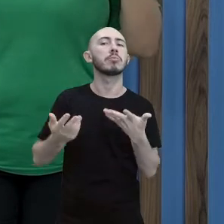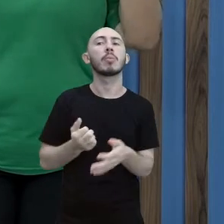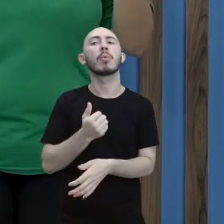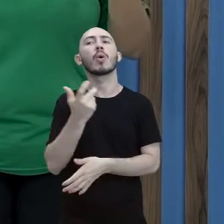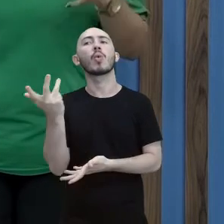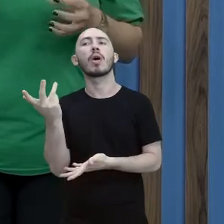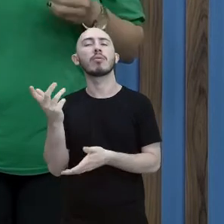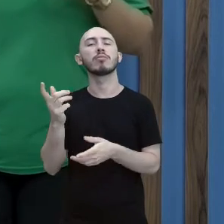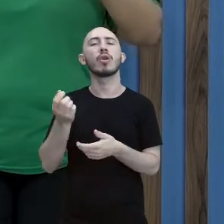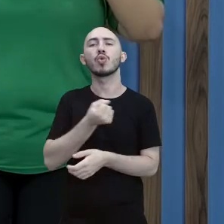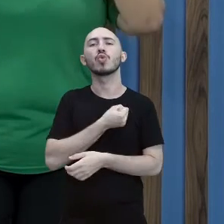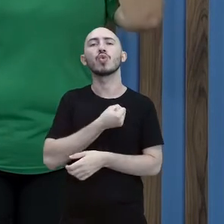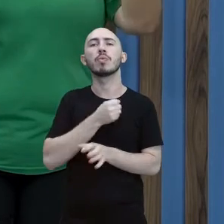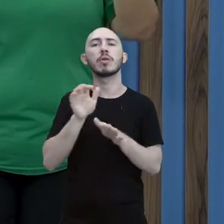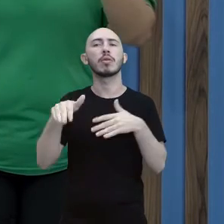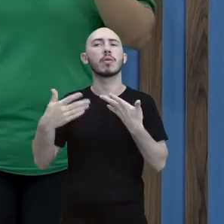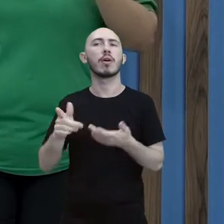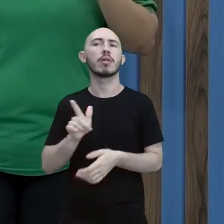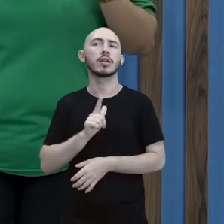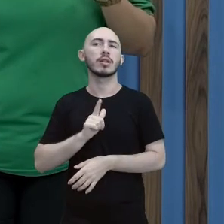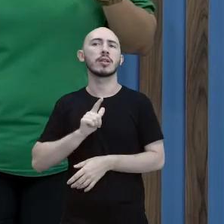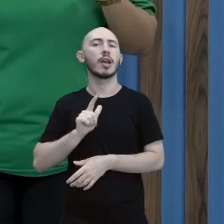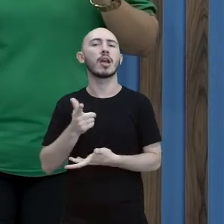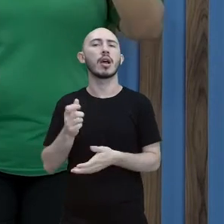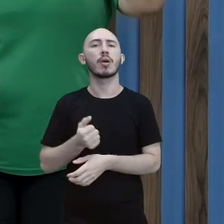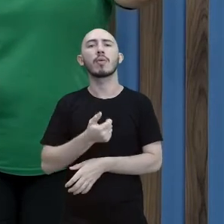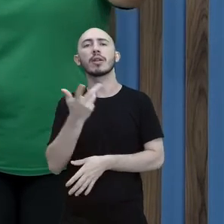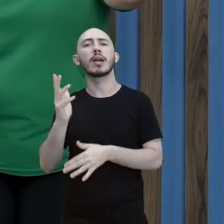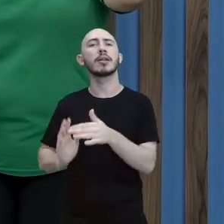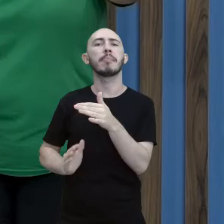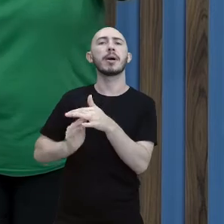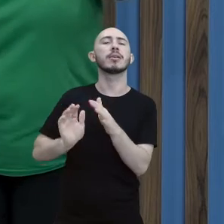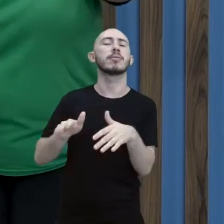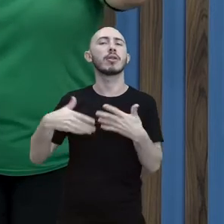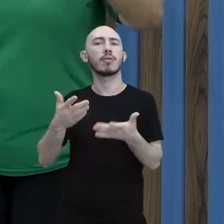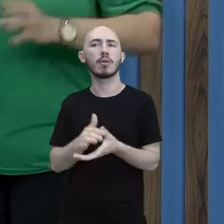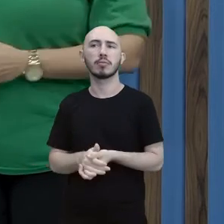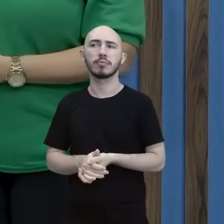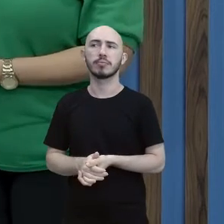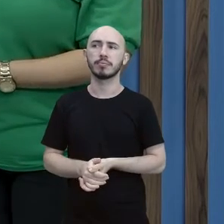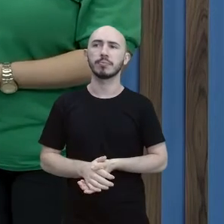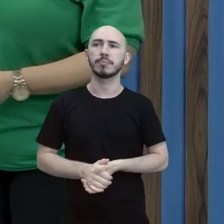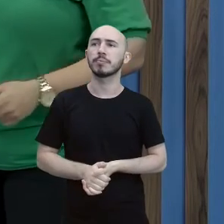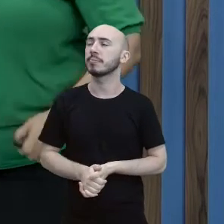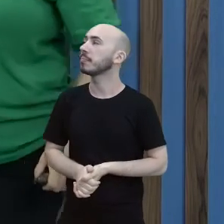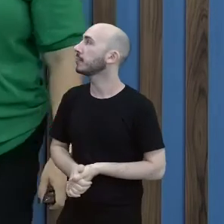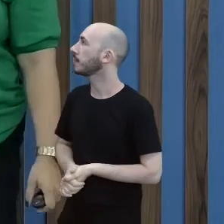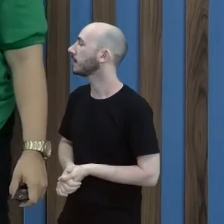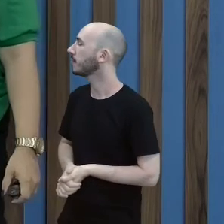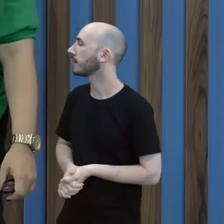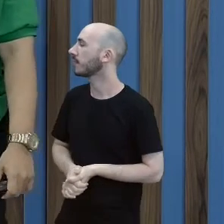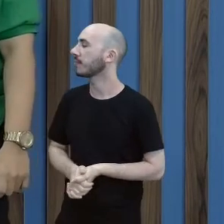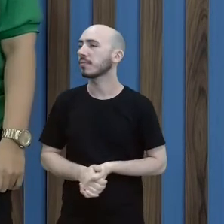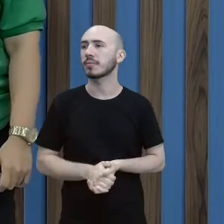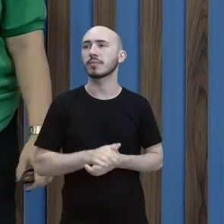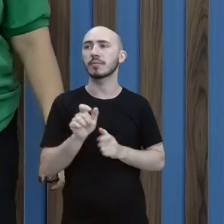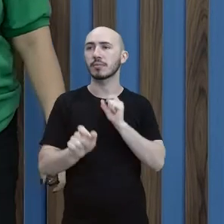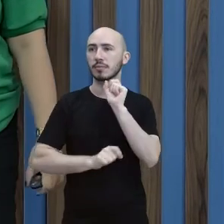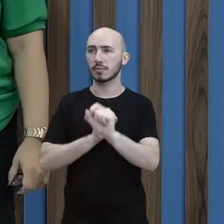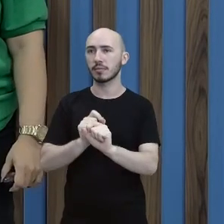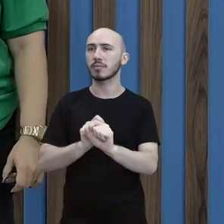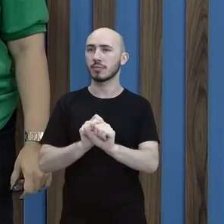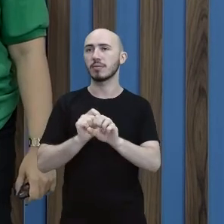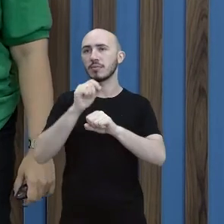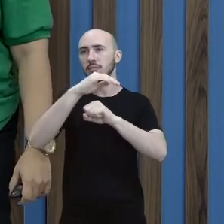ele disse aí? Ó, cada camada tem que ter um número máximo aqui. O número máximo é esse. Então, ó, na camada K, que é a camada